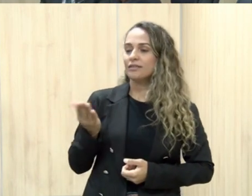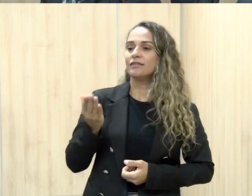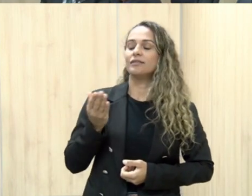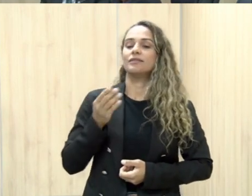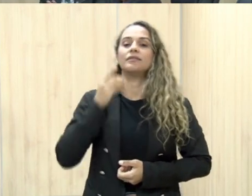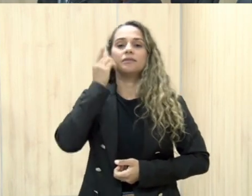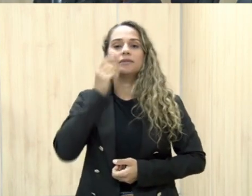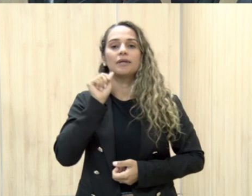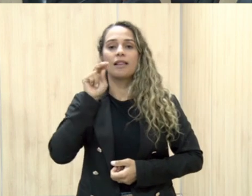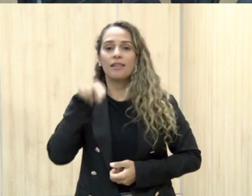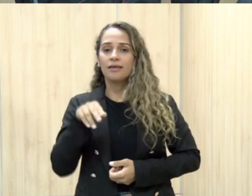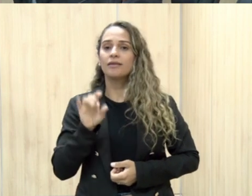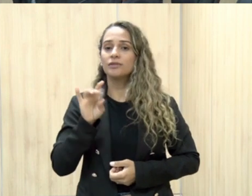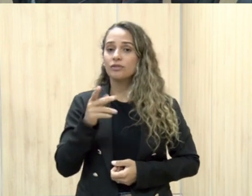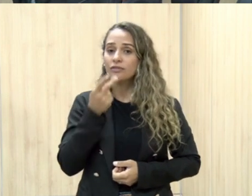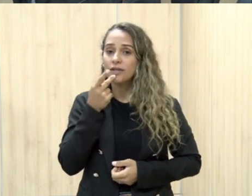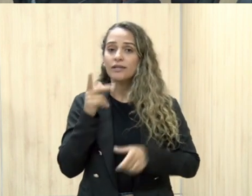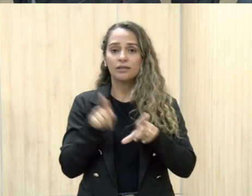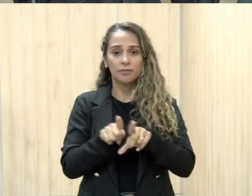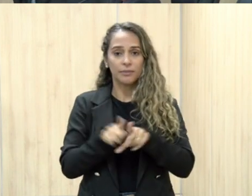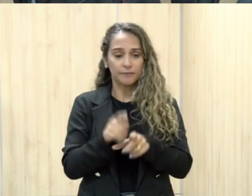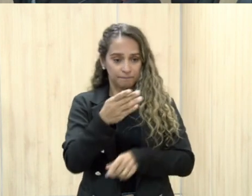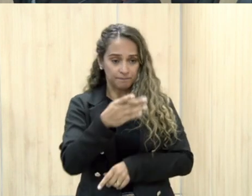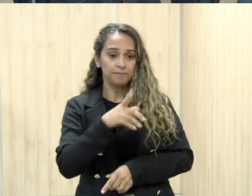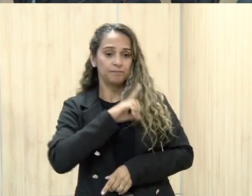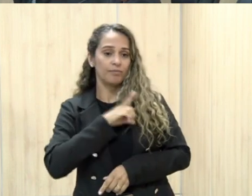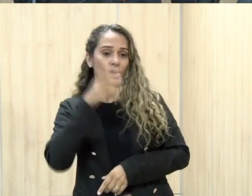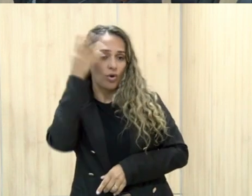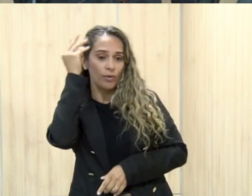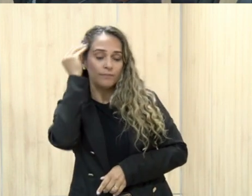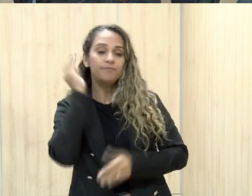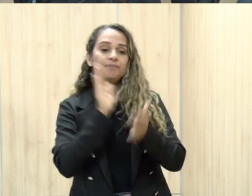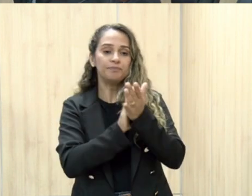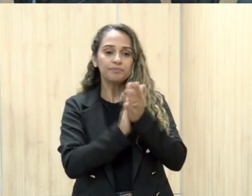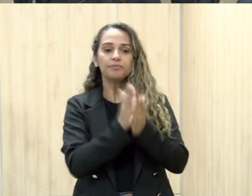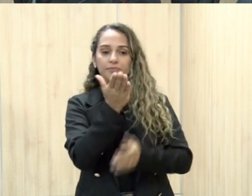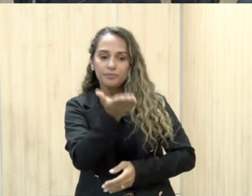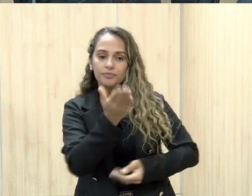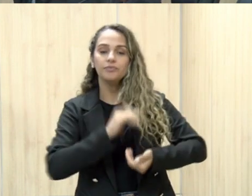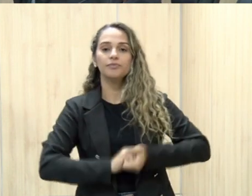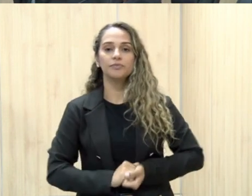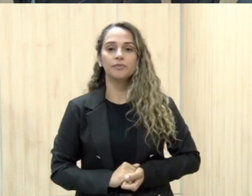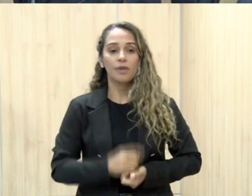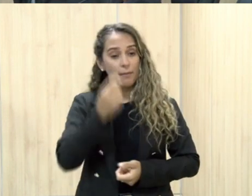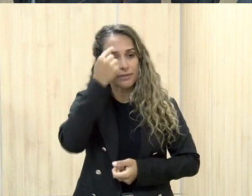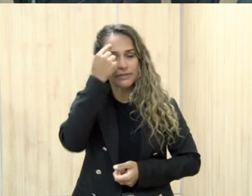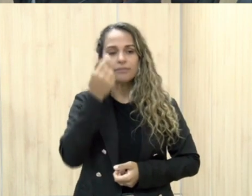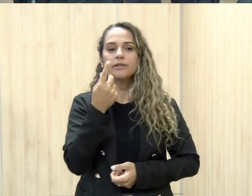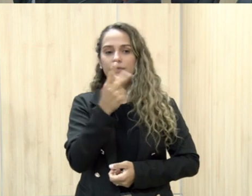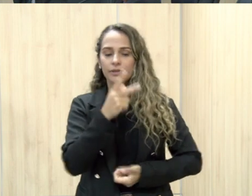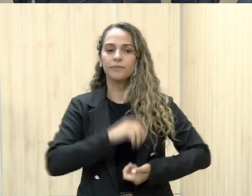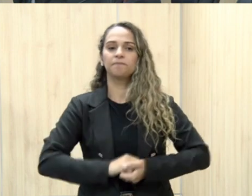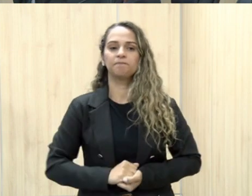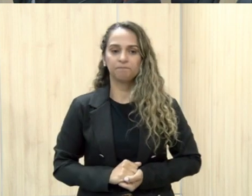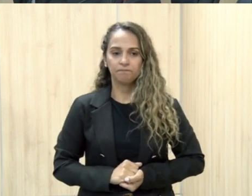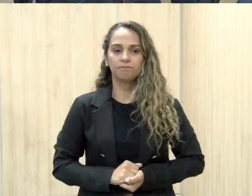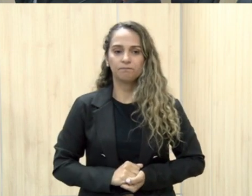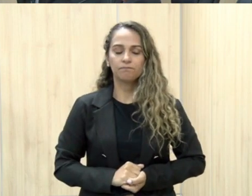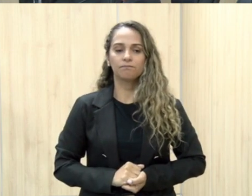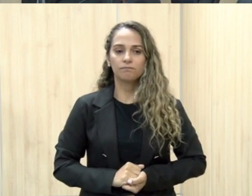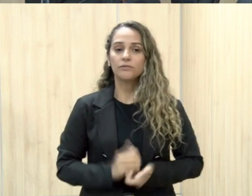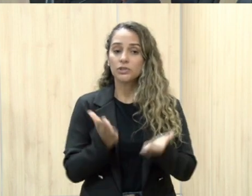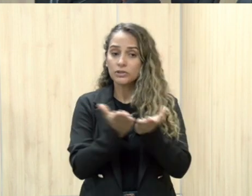quero só comentar aqui a fala do deputado Rodrigo parabenizar Rodrigo pelo pensamento Principalmente